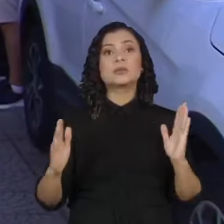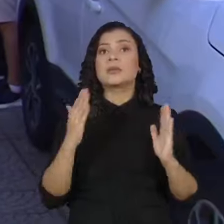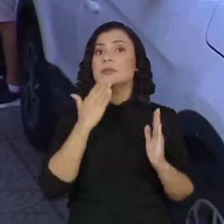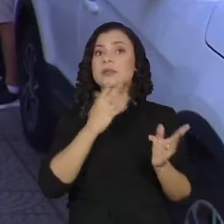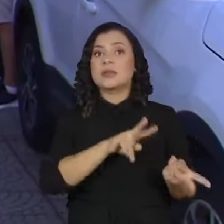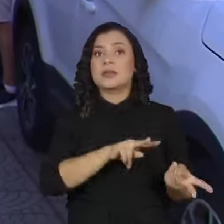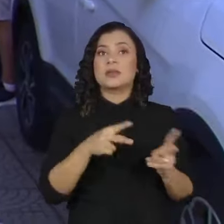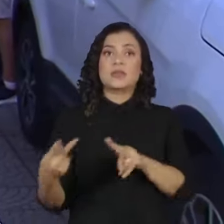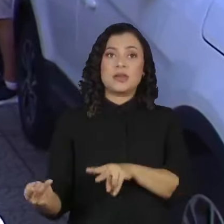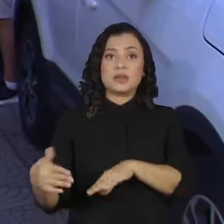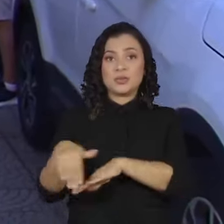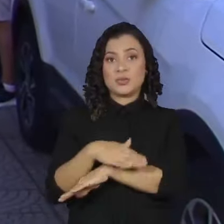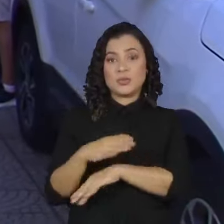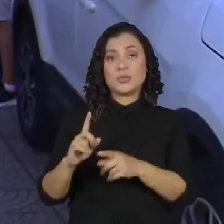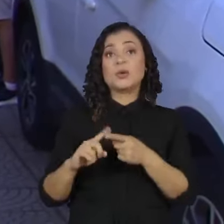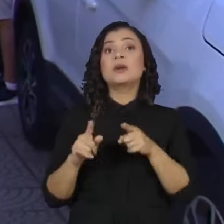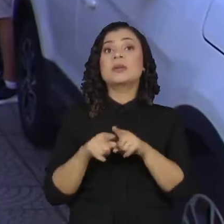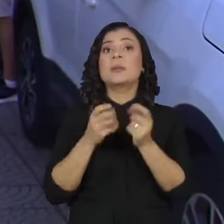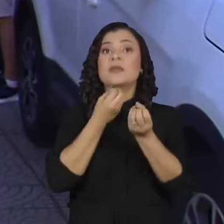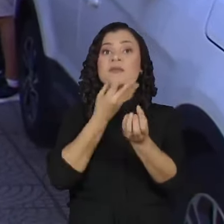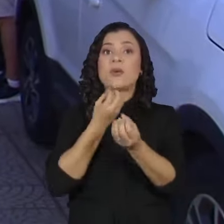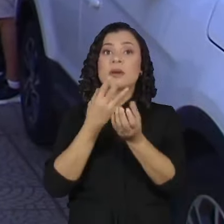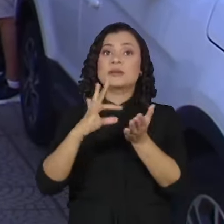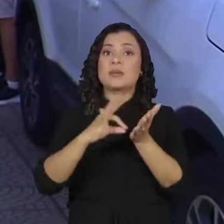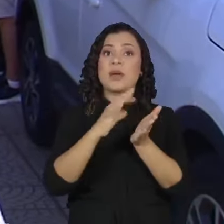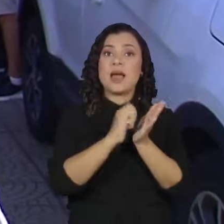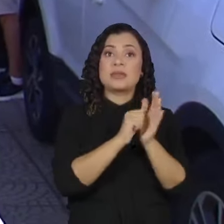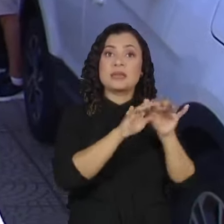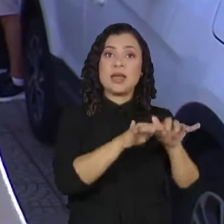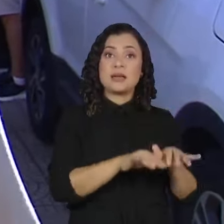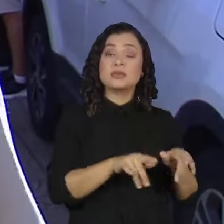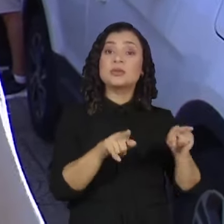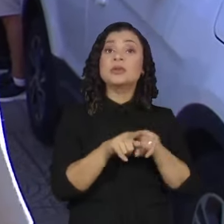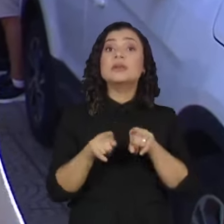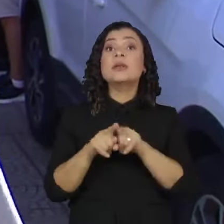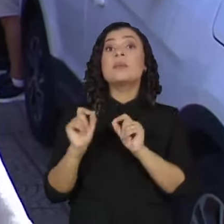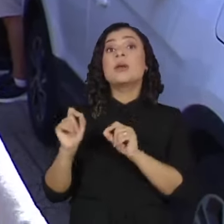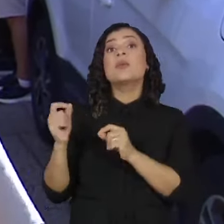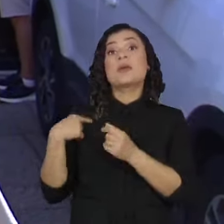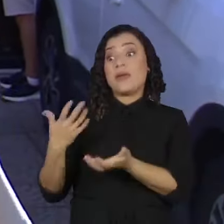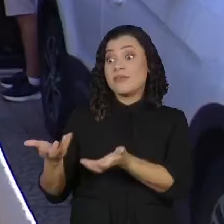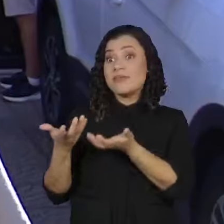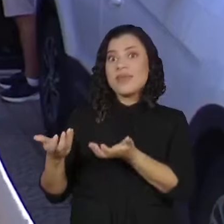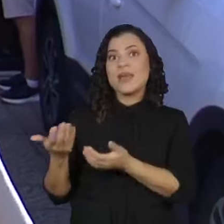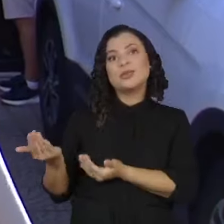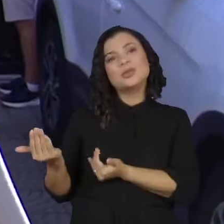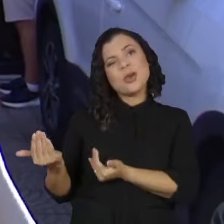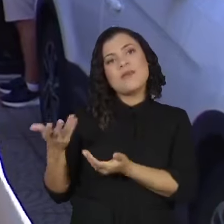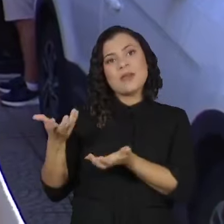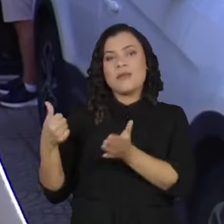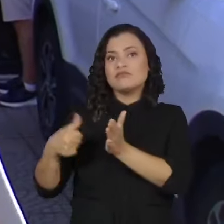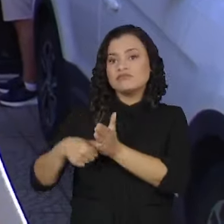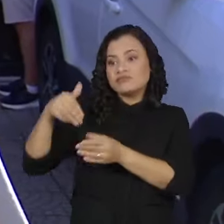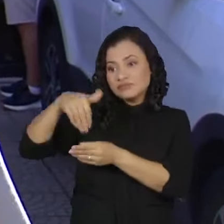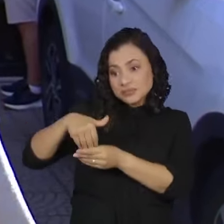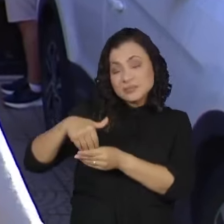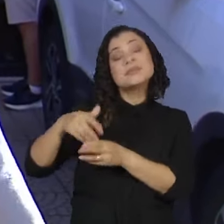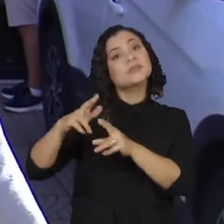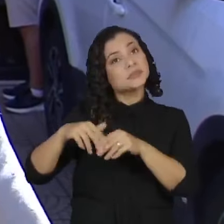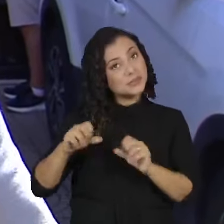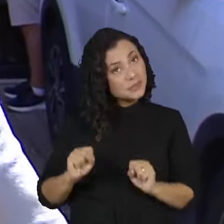transferência de domicílio atualização de dados cadastrais e também tirar o título de eleitor aqui em em São Paulo o Tribunal Regional